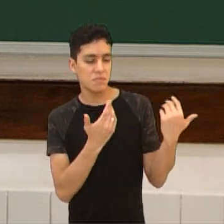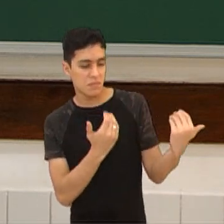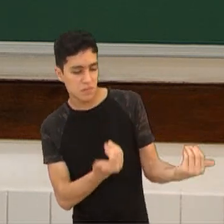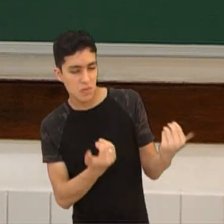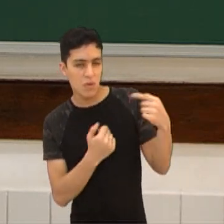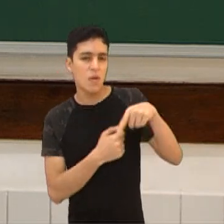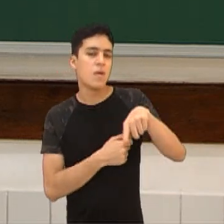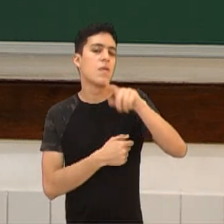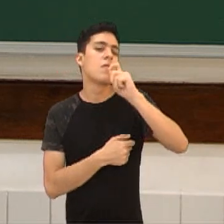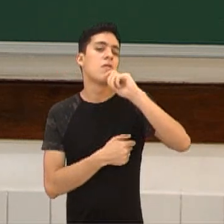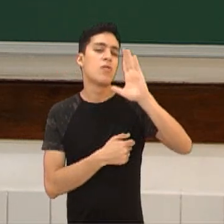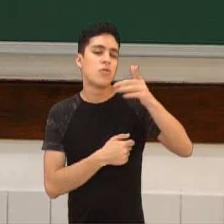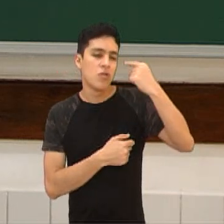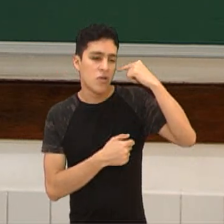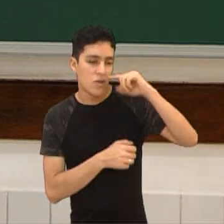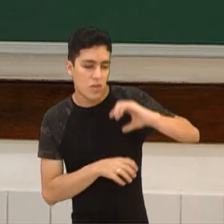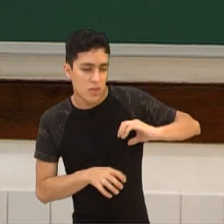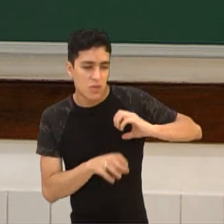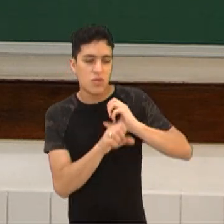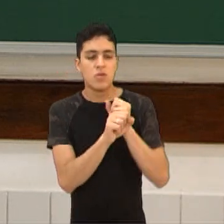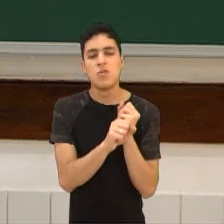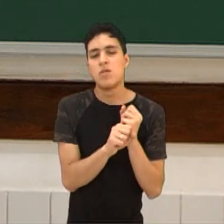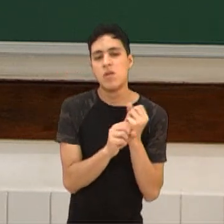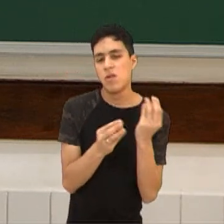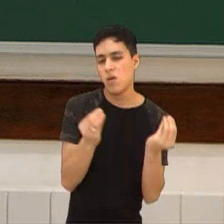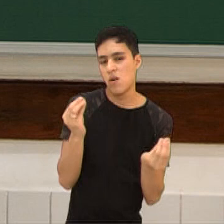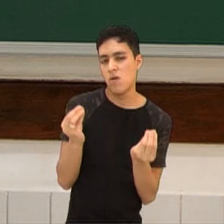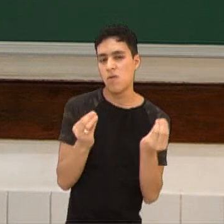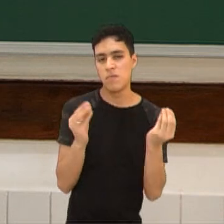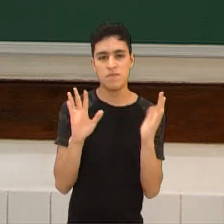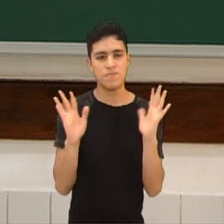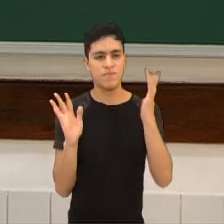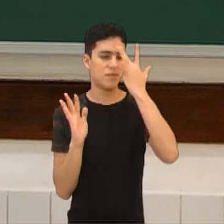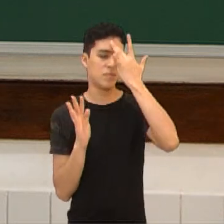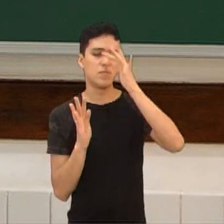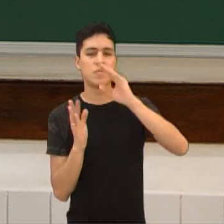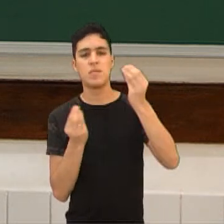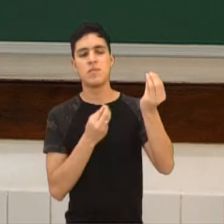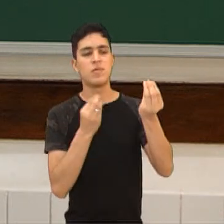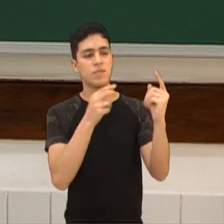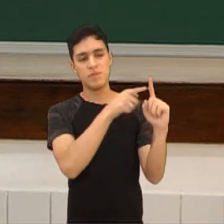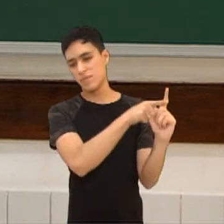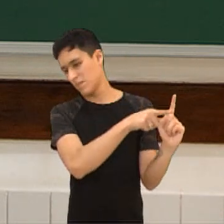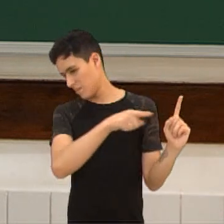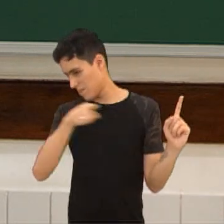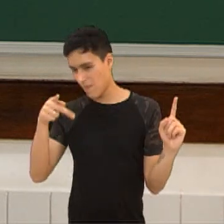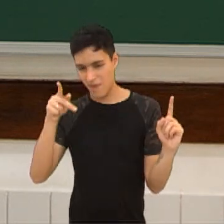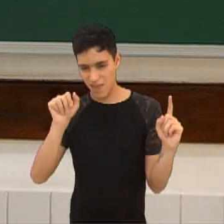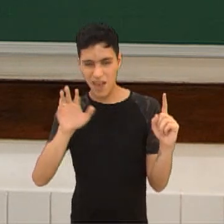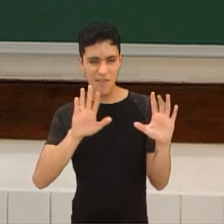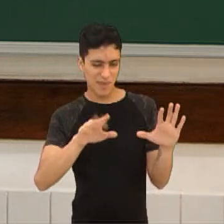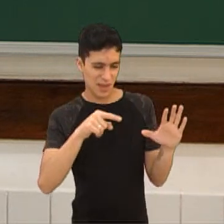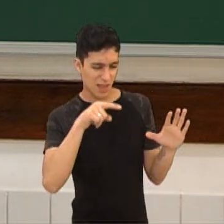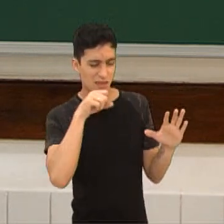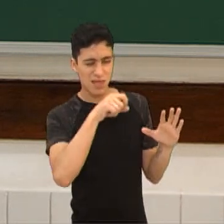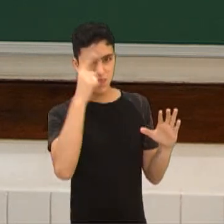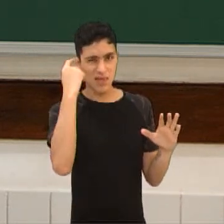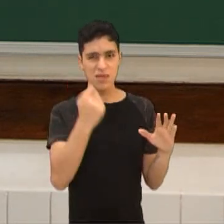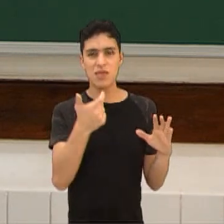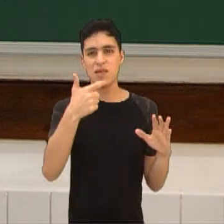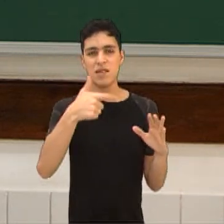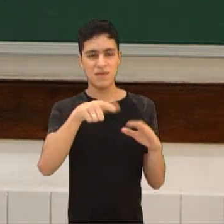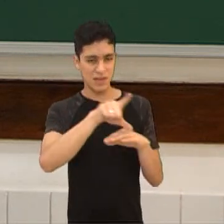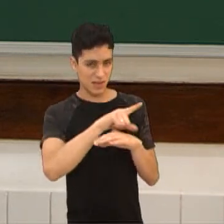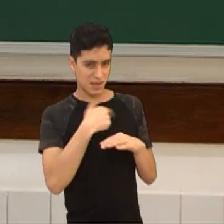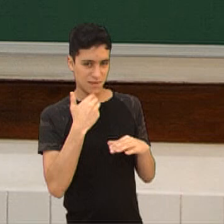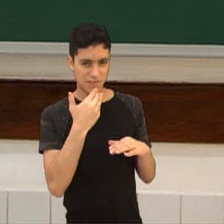novinho, ele já descobriu a soma dos termos de uma PA, sem saber que era a soma dos termos de uma PA, né? Mas fez rapidinho o exercício que o professor